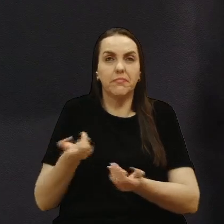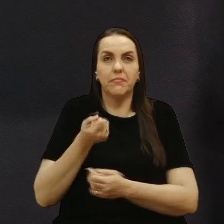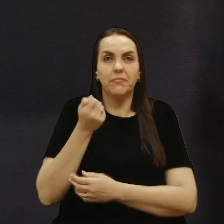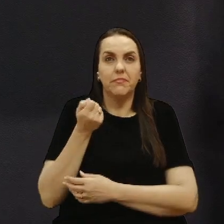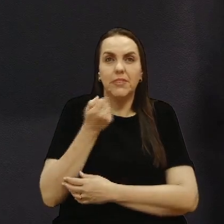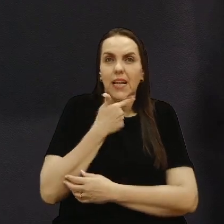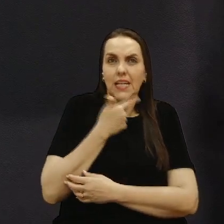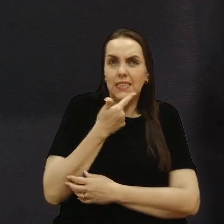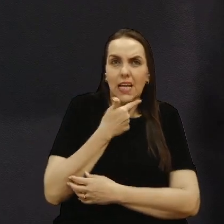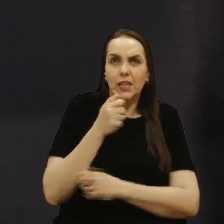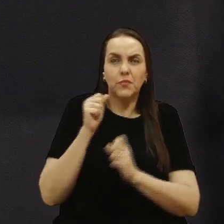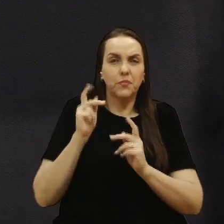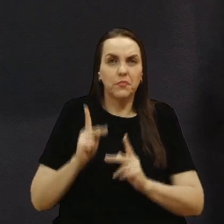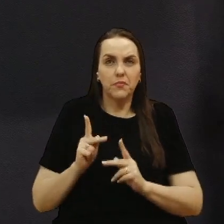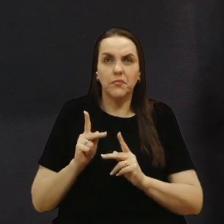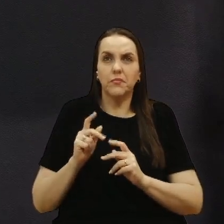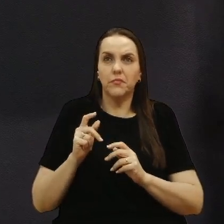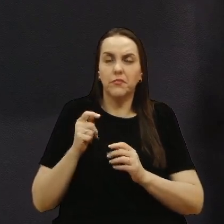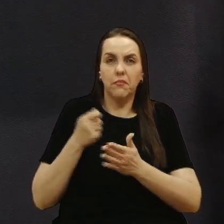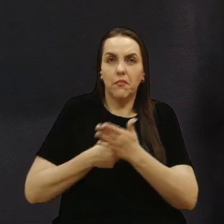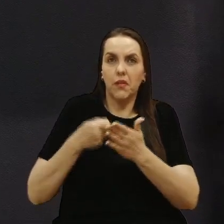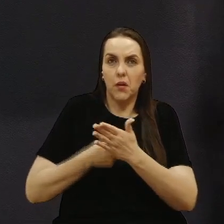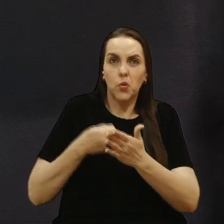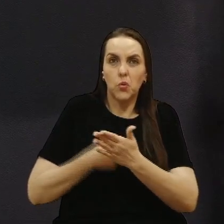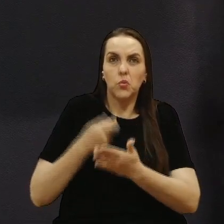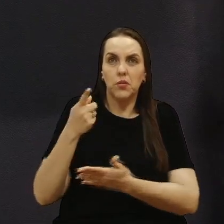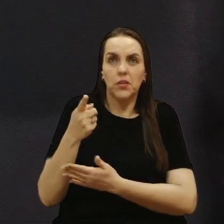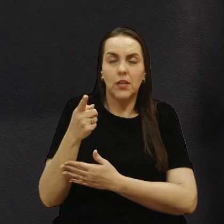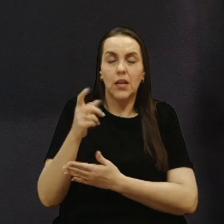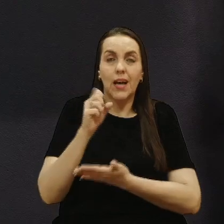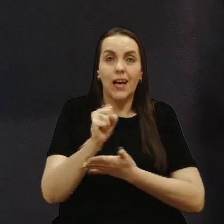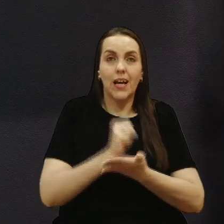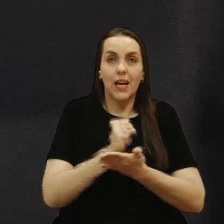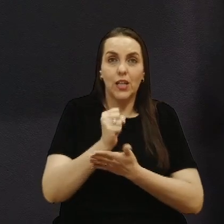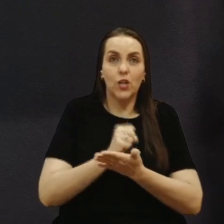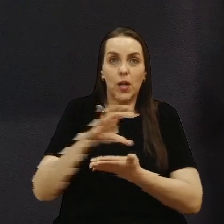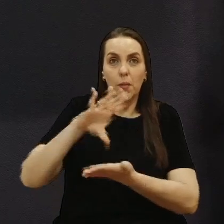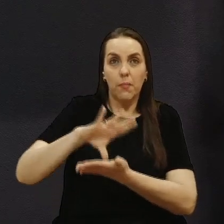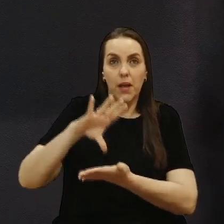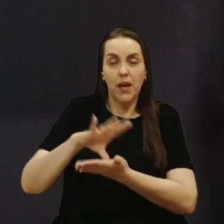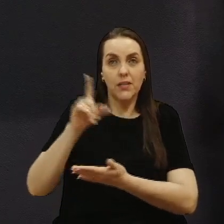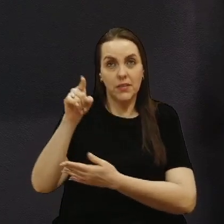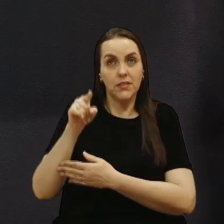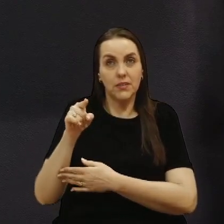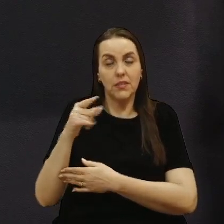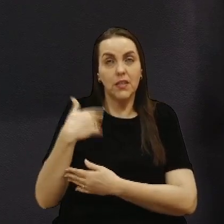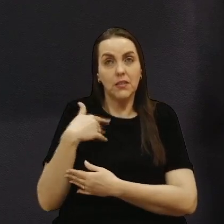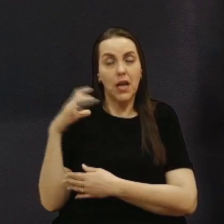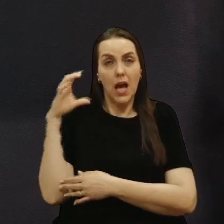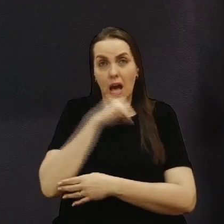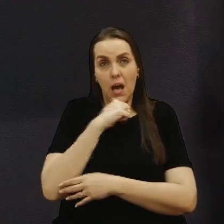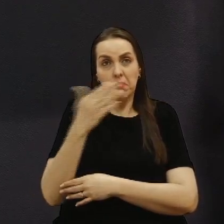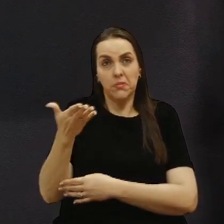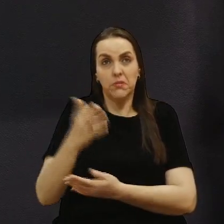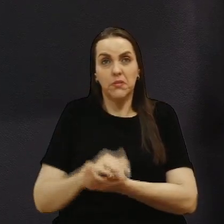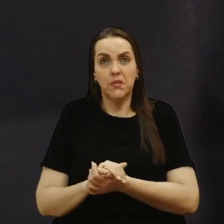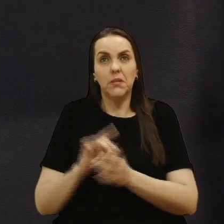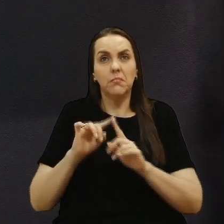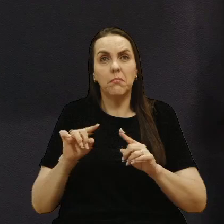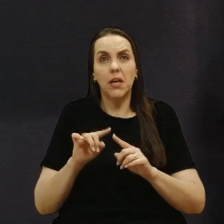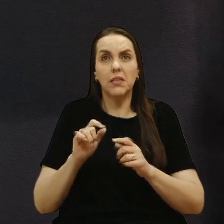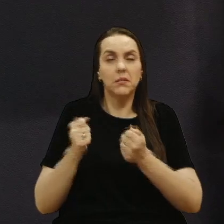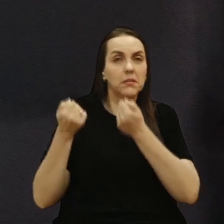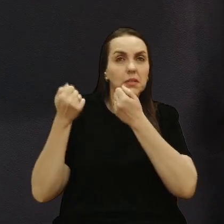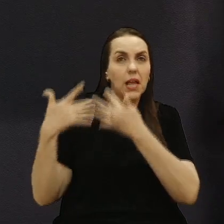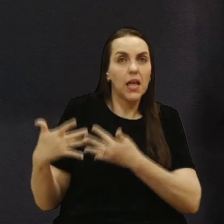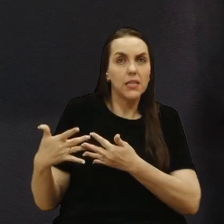um militante vai até lá no cartório ali na Praça Dante depor contra mim, eles me chamam rápido, né, para dar o meu